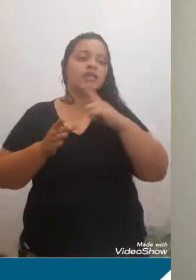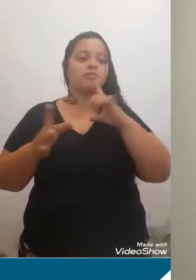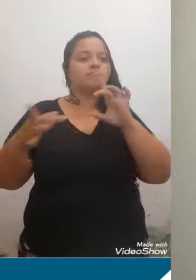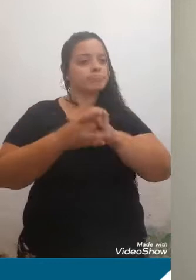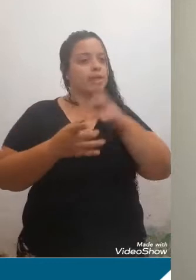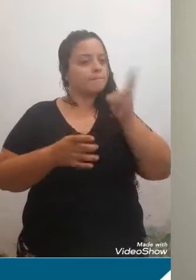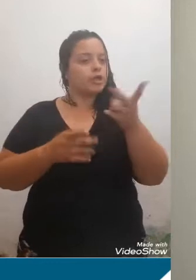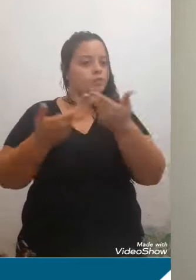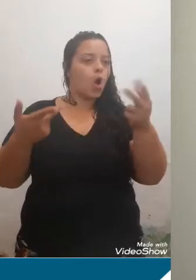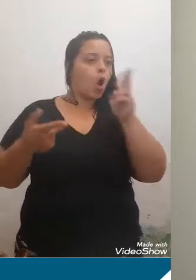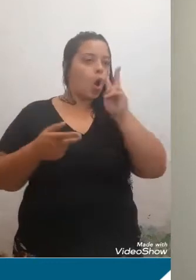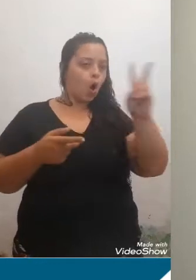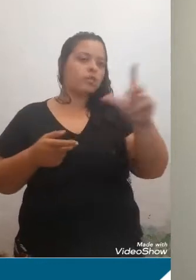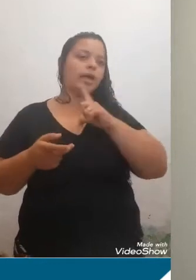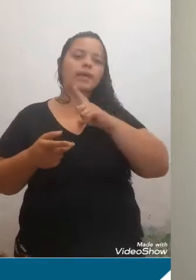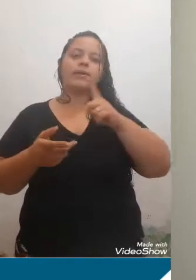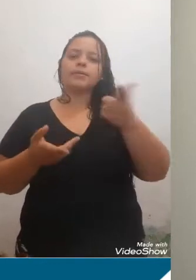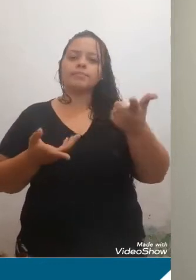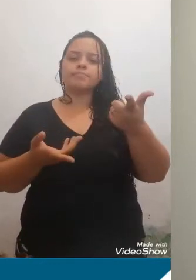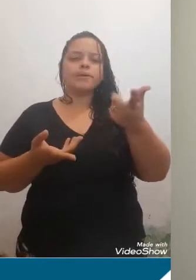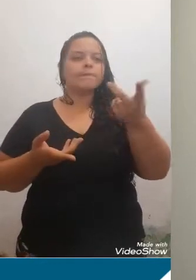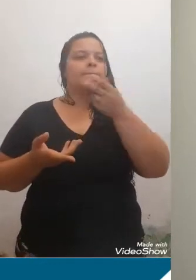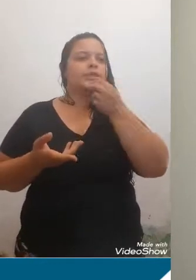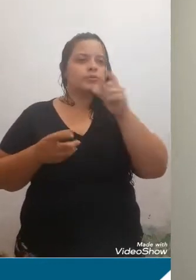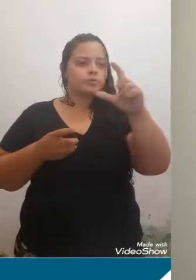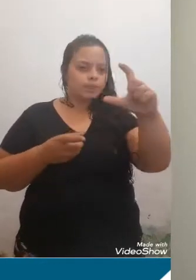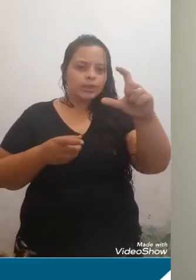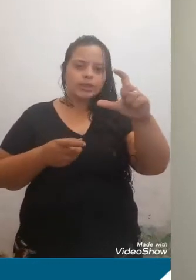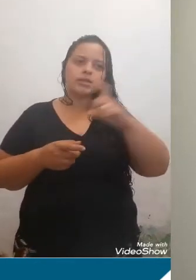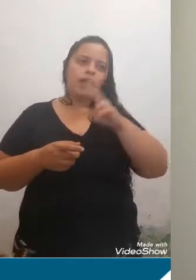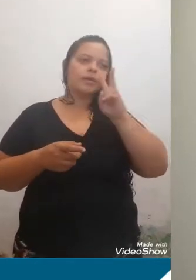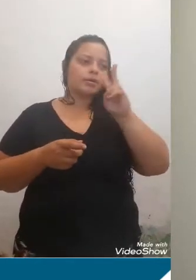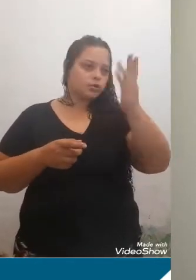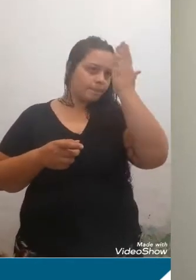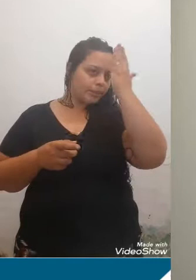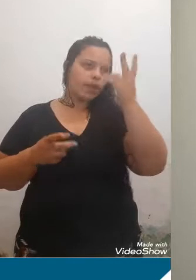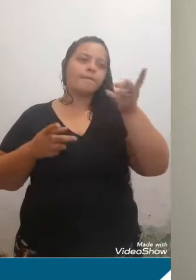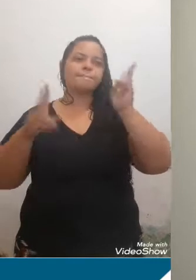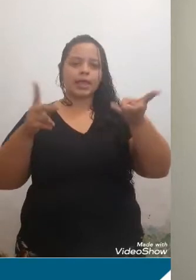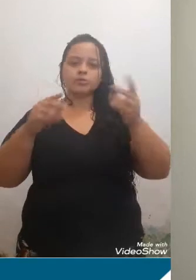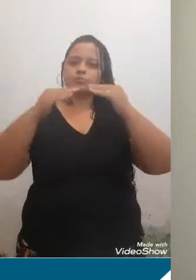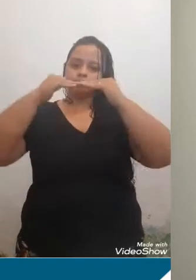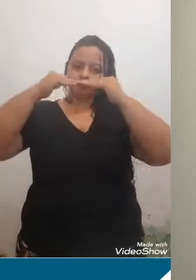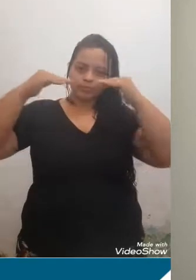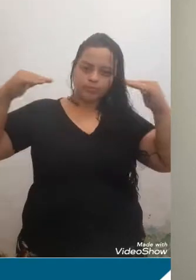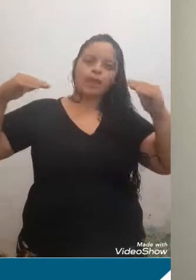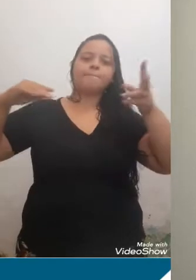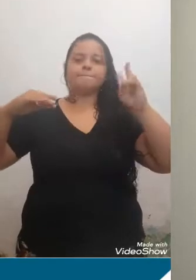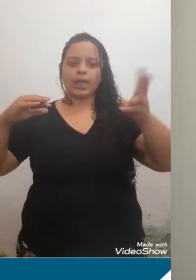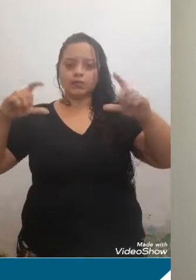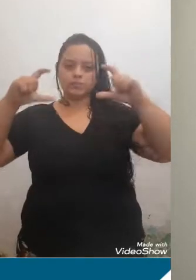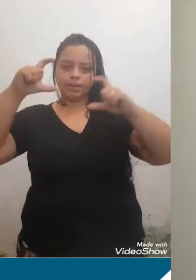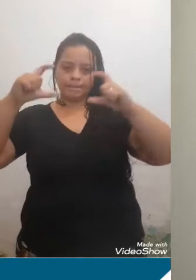que eu estou falando, tá bom? Você pode olhar aqui o bonequinho aí que está de frente para o espelho, tanto a imagem quanto o objeto, ou